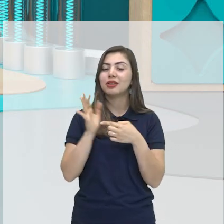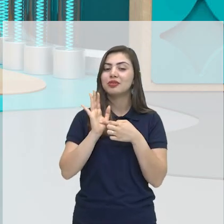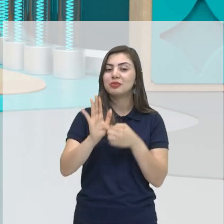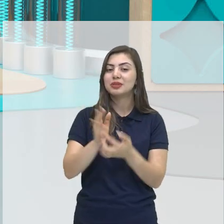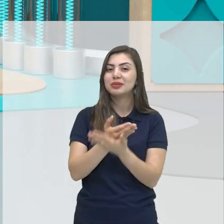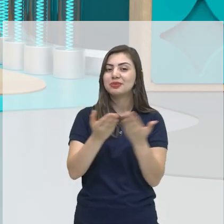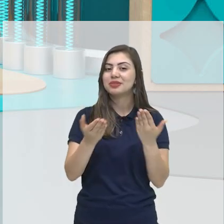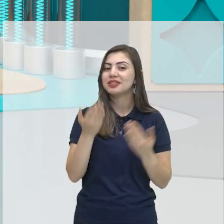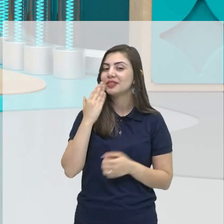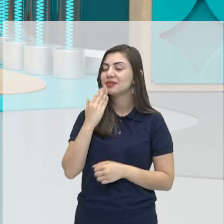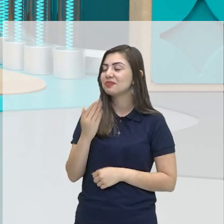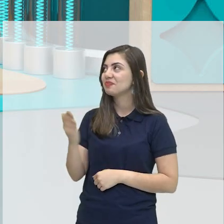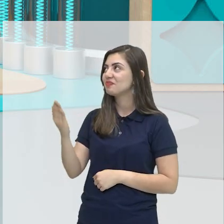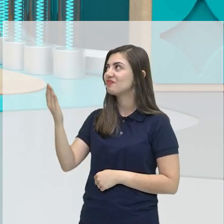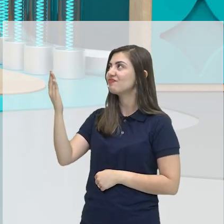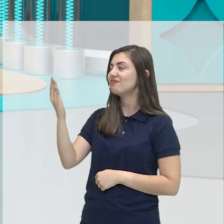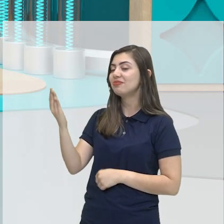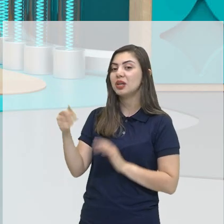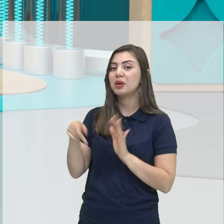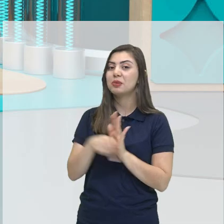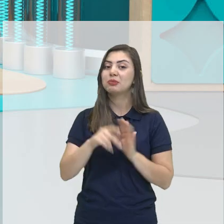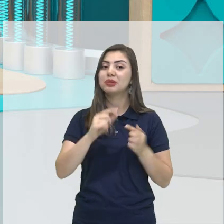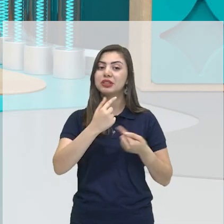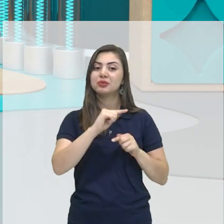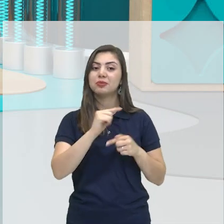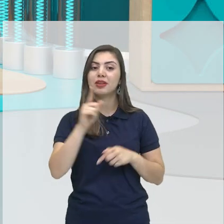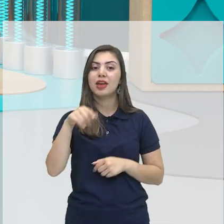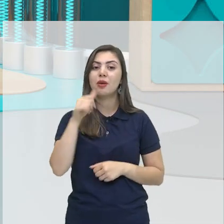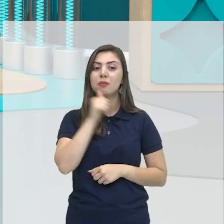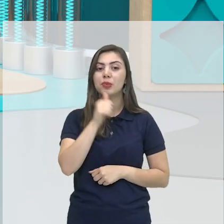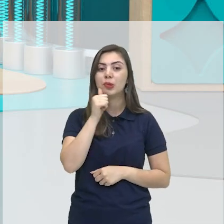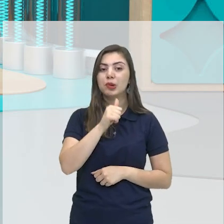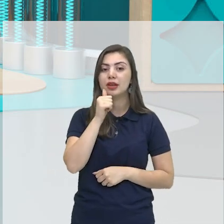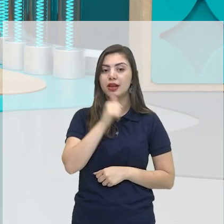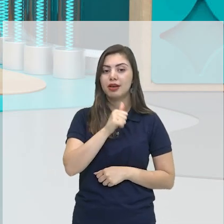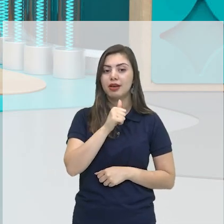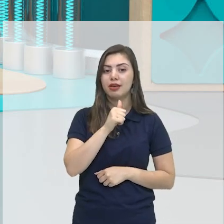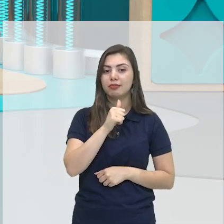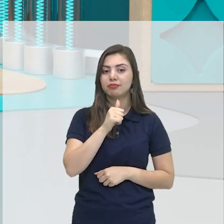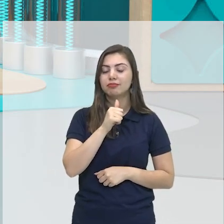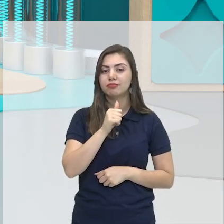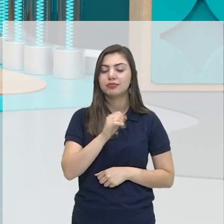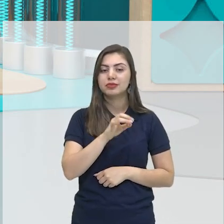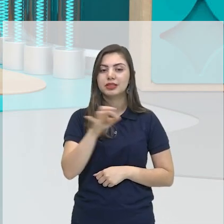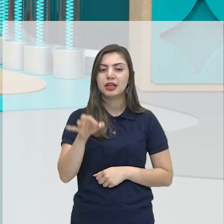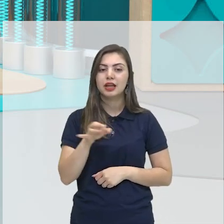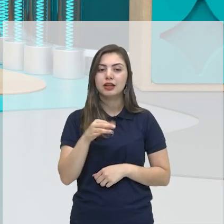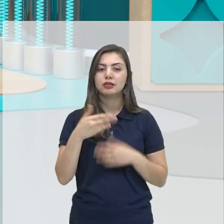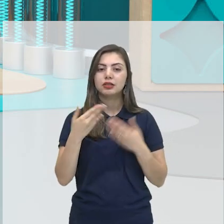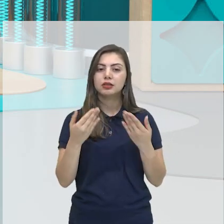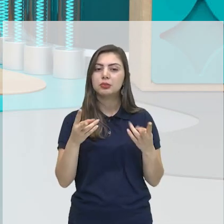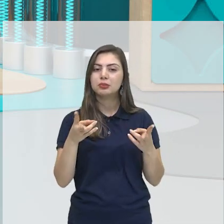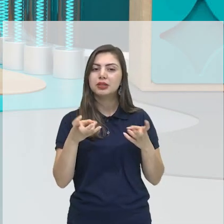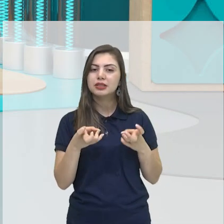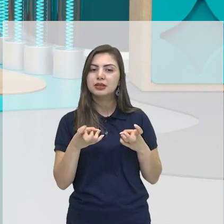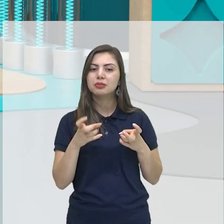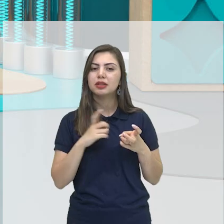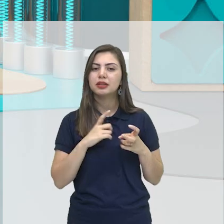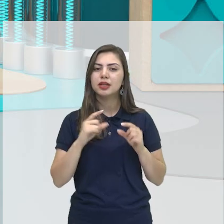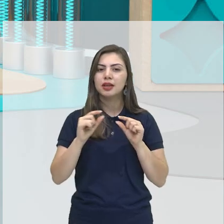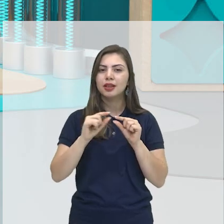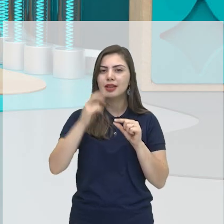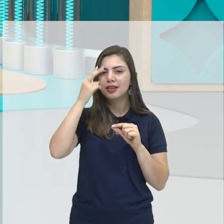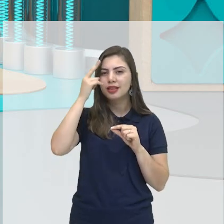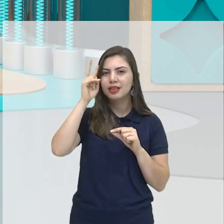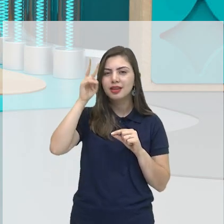como outra característica a sensação de pintura escultórica. Como ele utiliza muito essas formas geométricas, os cubos,